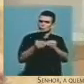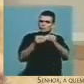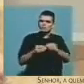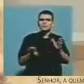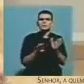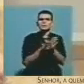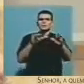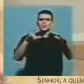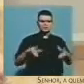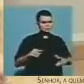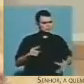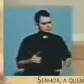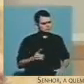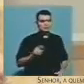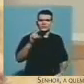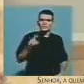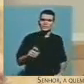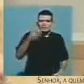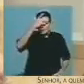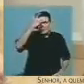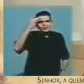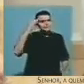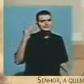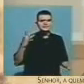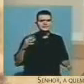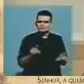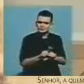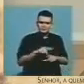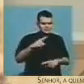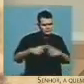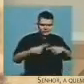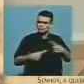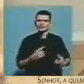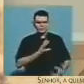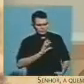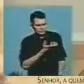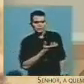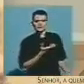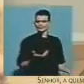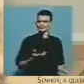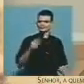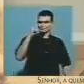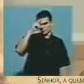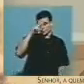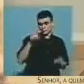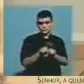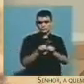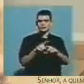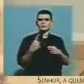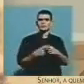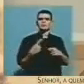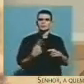e negar a necessidade absoluta que a igreja está hoje